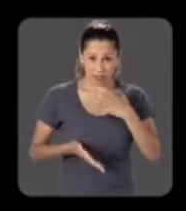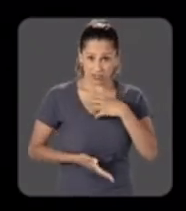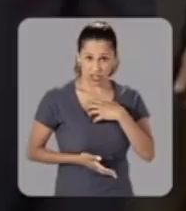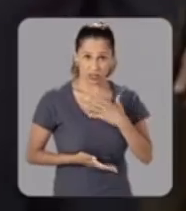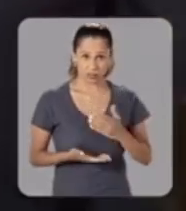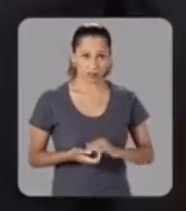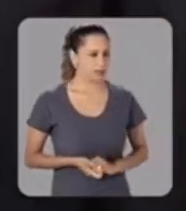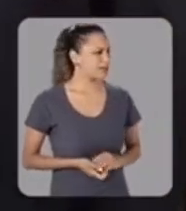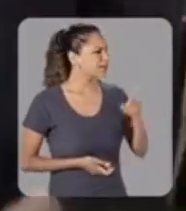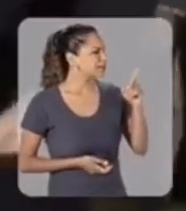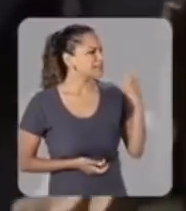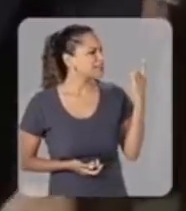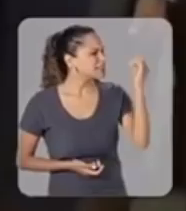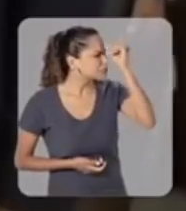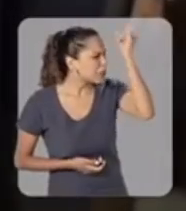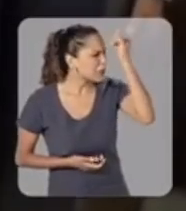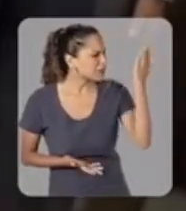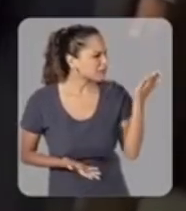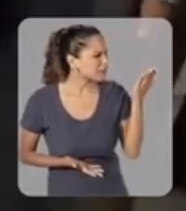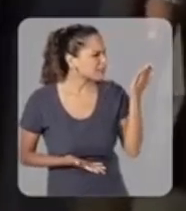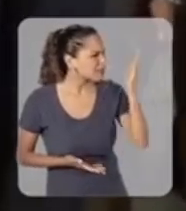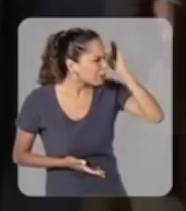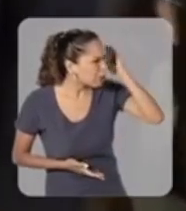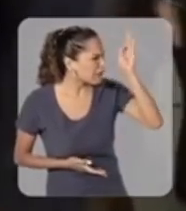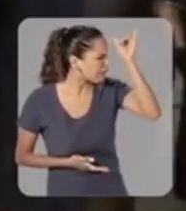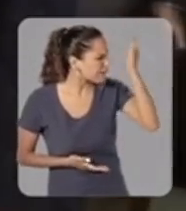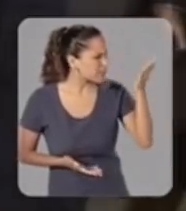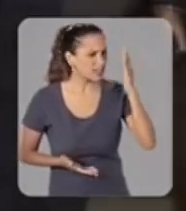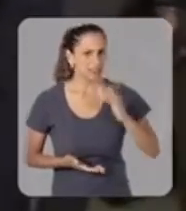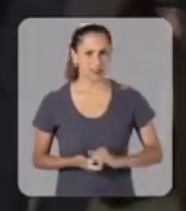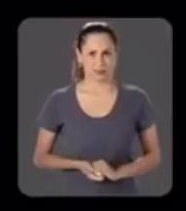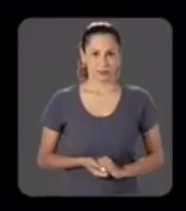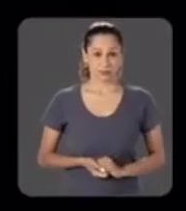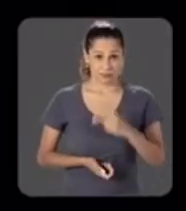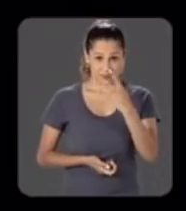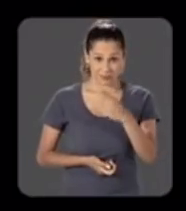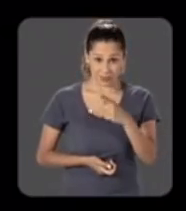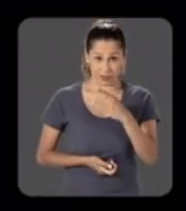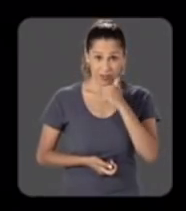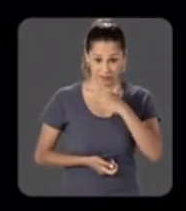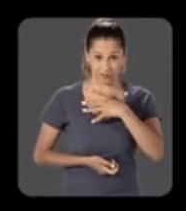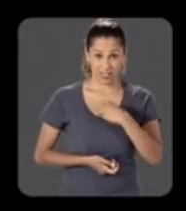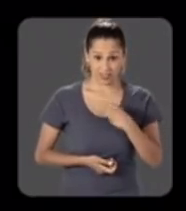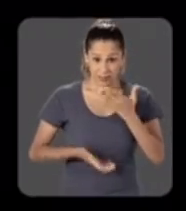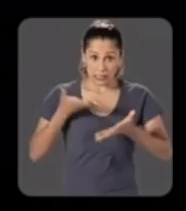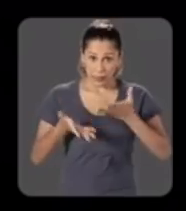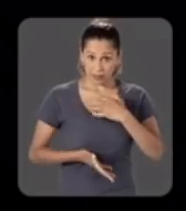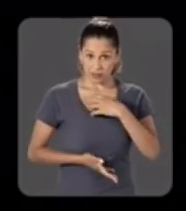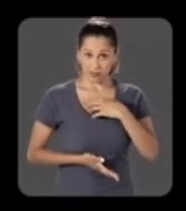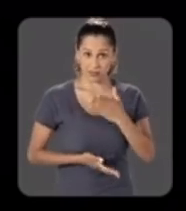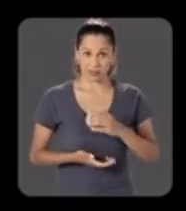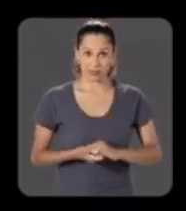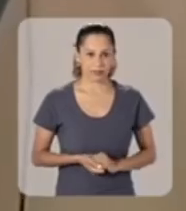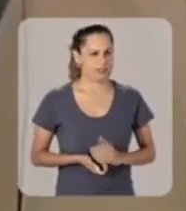assim? Você é uma idiota. Ah, você é uma idiota. Você é uma ignorante. Você é uma ignorante. Que a sua filha fosse tratada